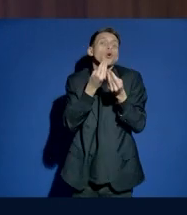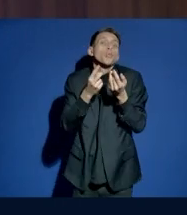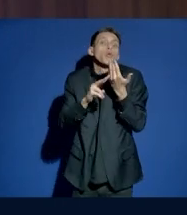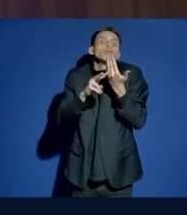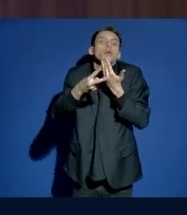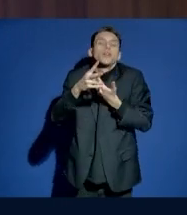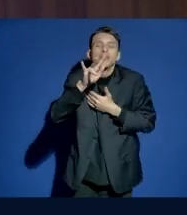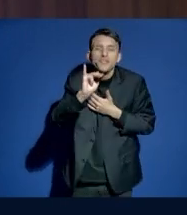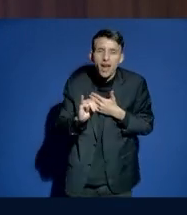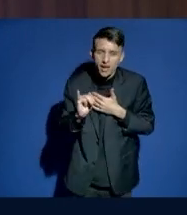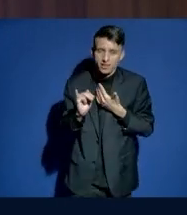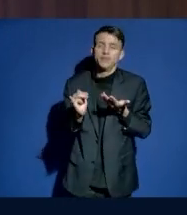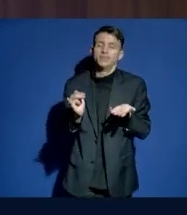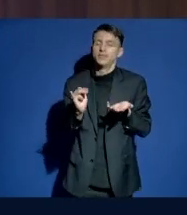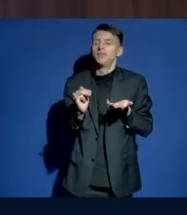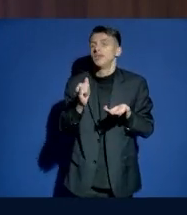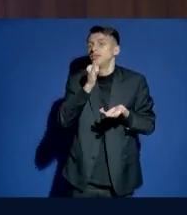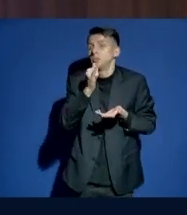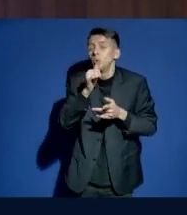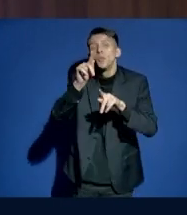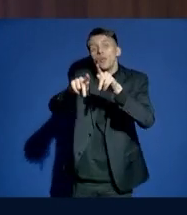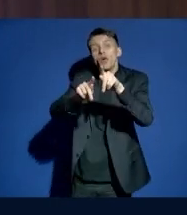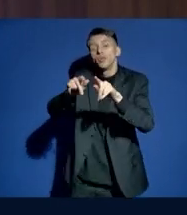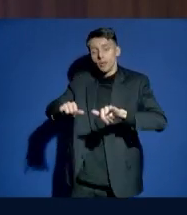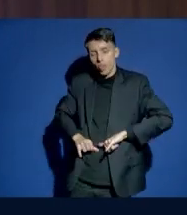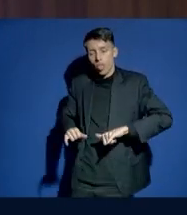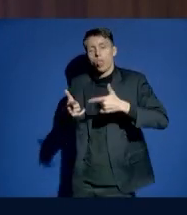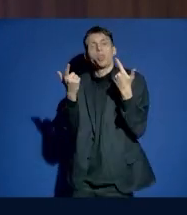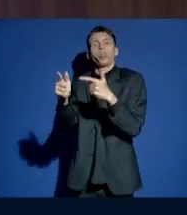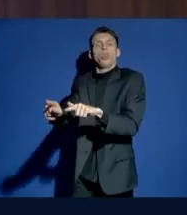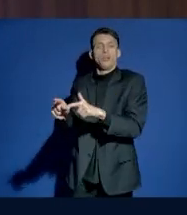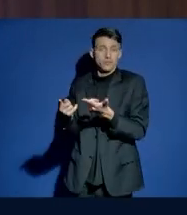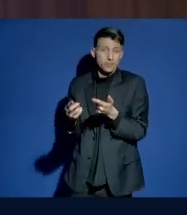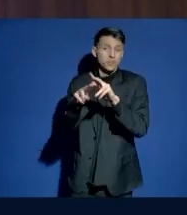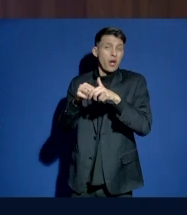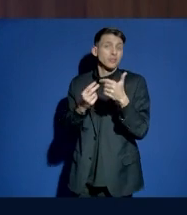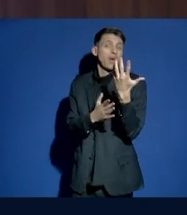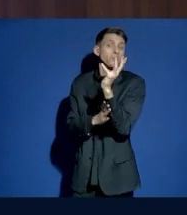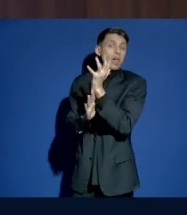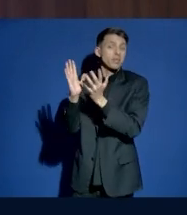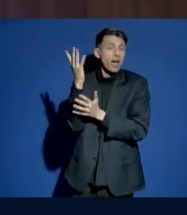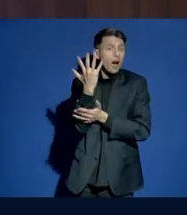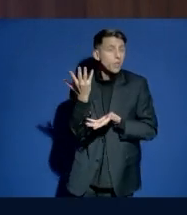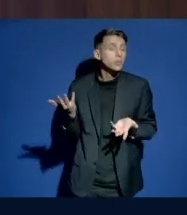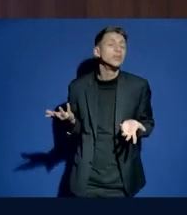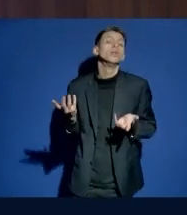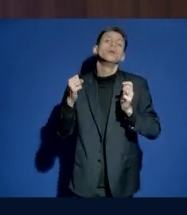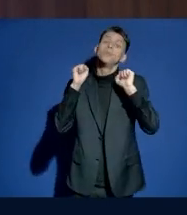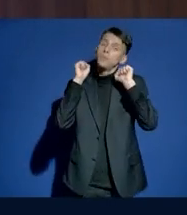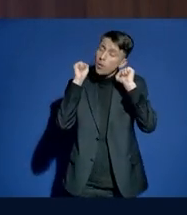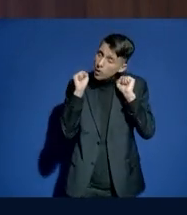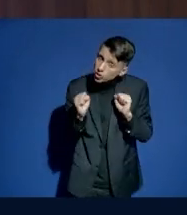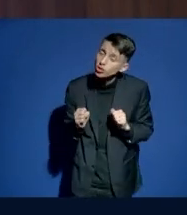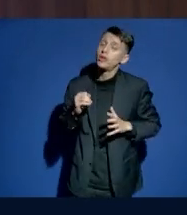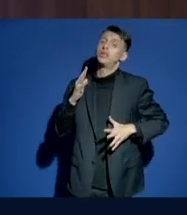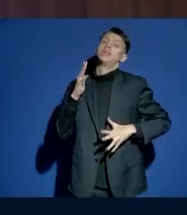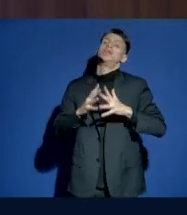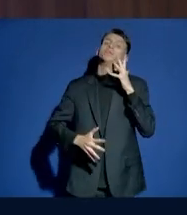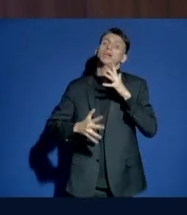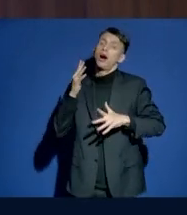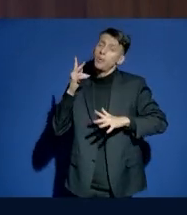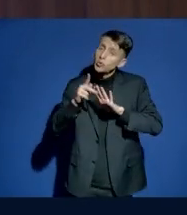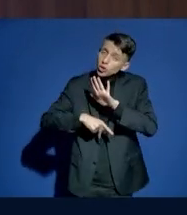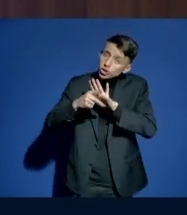afetar uma questão indígena em questões ambientais que isso pode inviabilizar algo